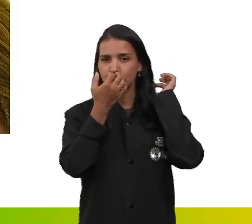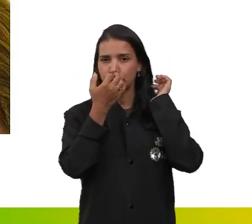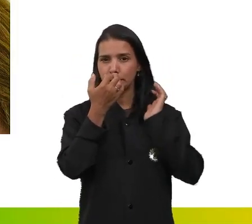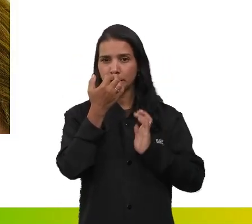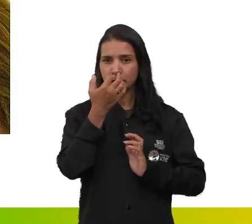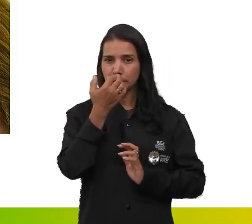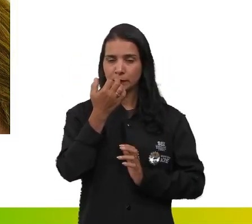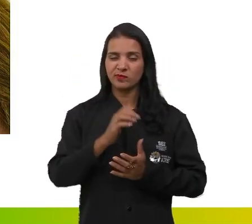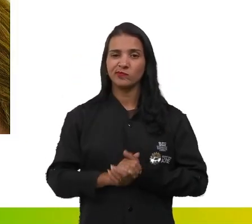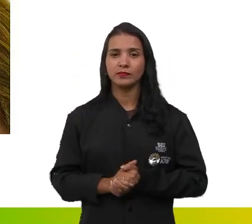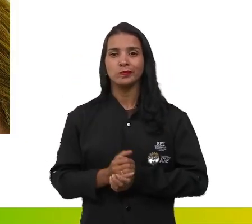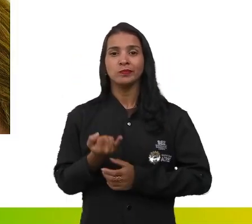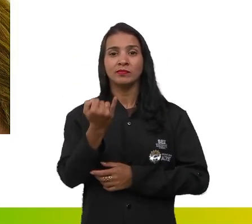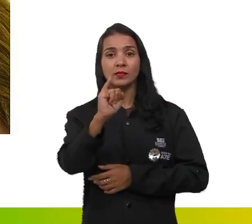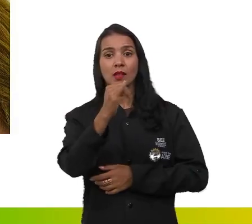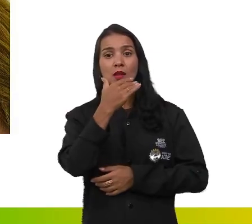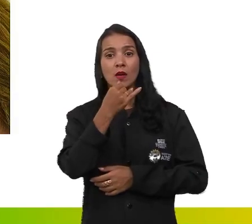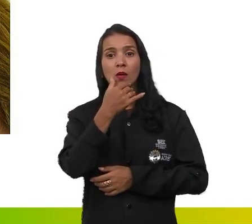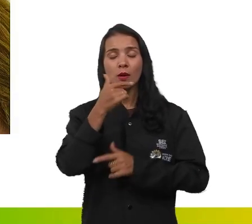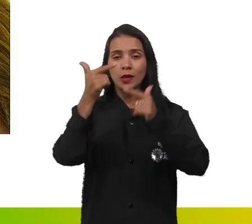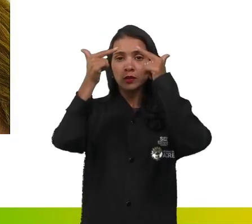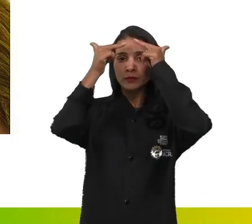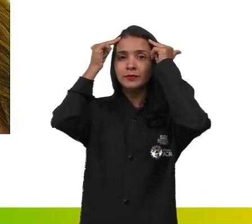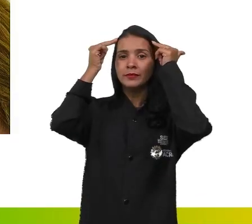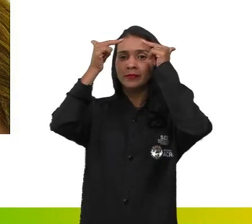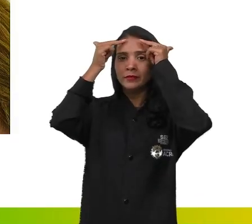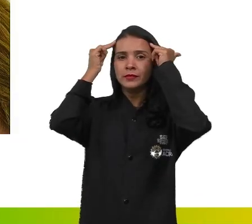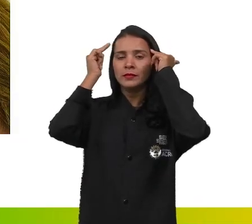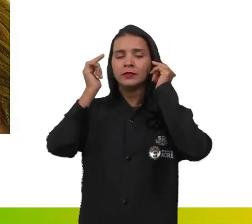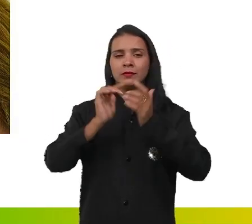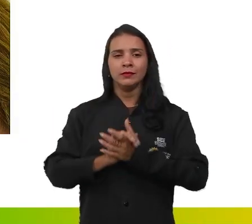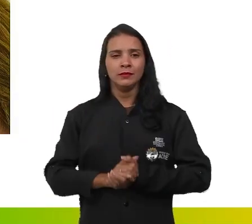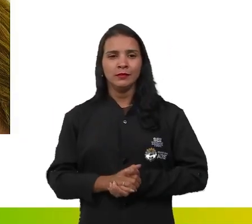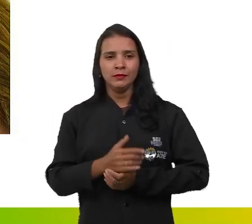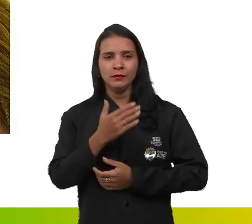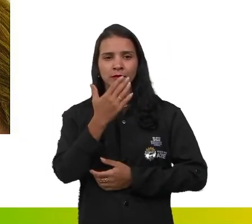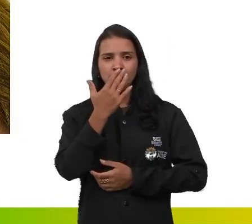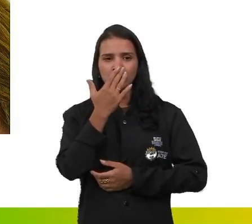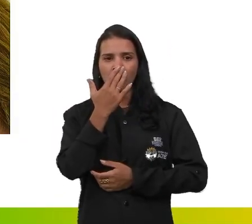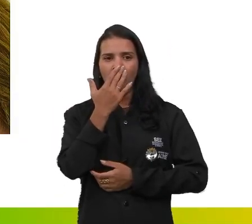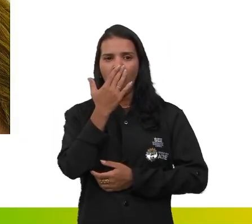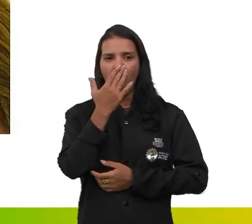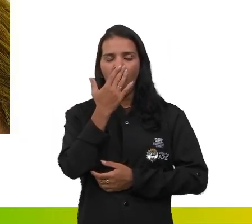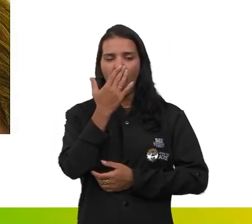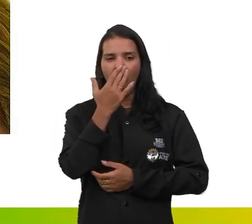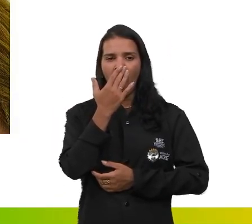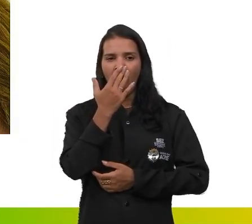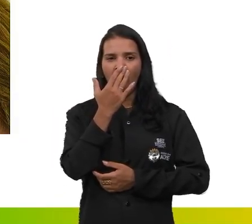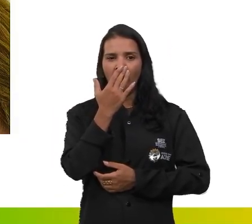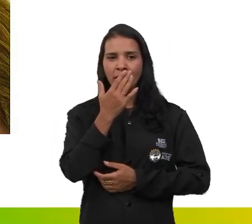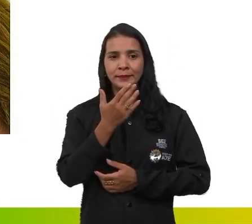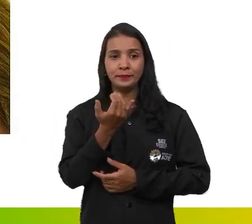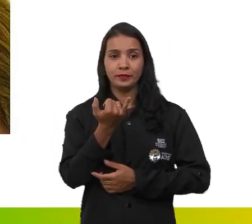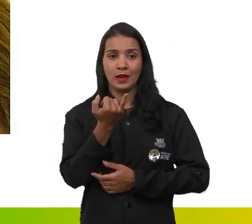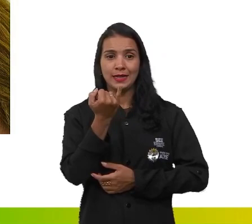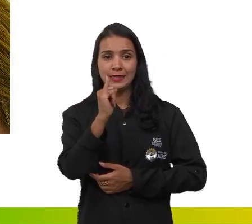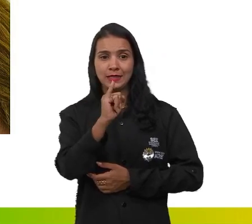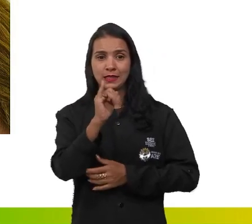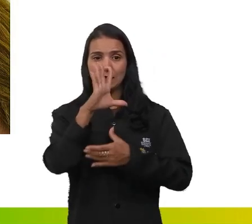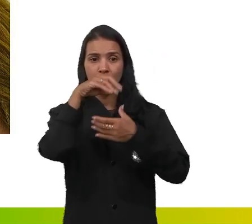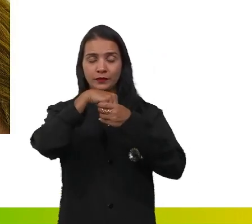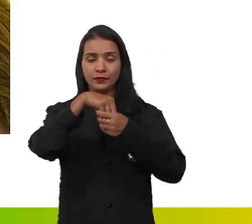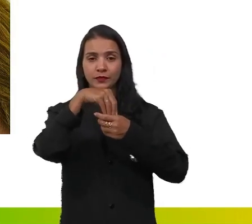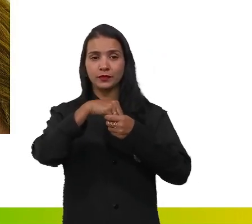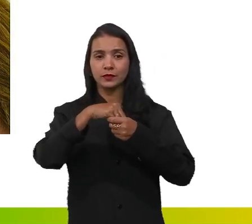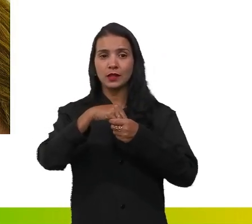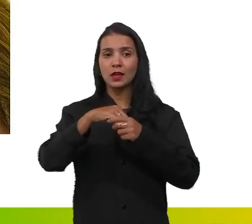ser calvo, olha só, Czão. Eu tô dizendo que ele é dominante. Então, ele vai se expressar no homem. Então, por isso